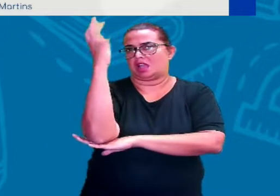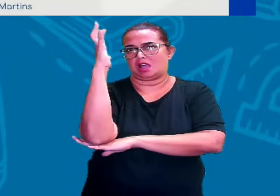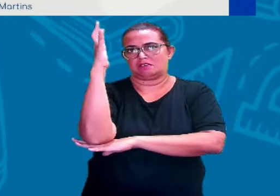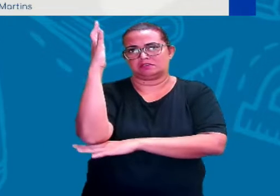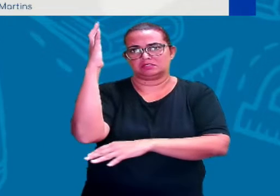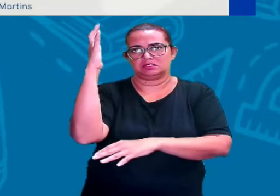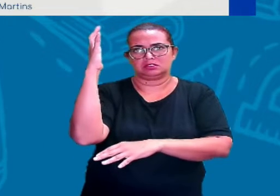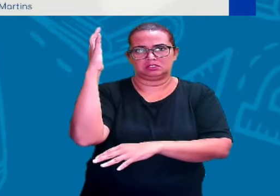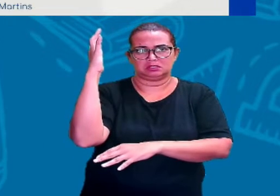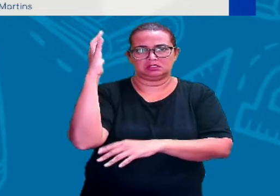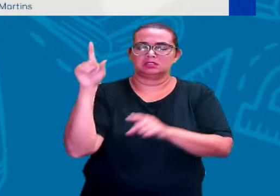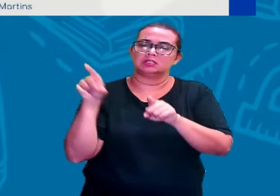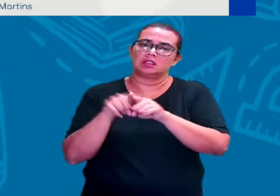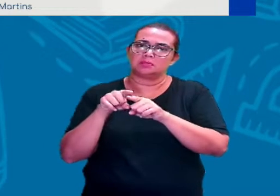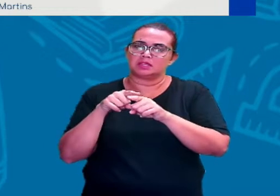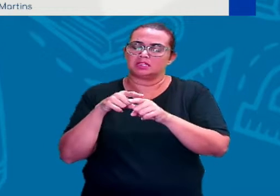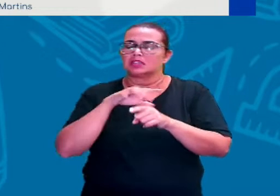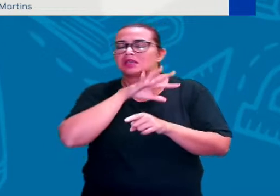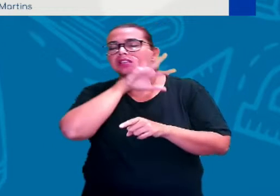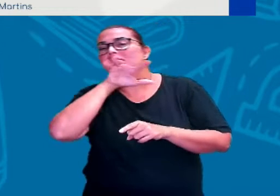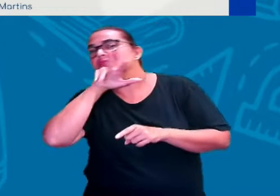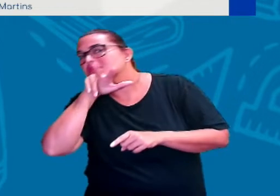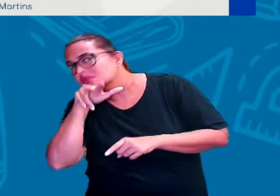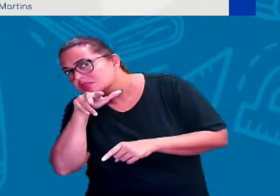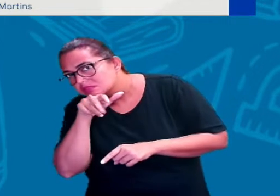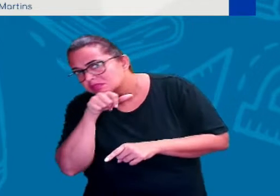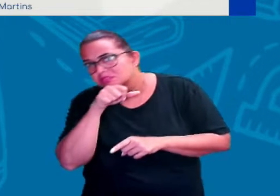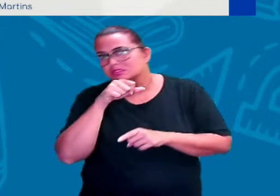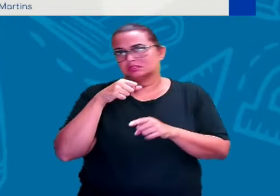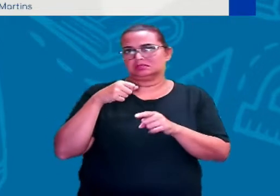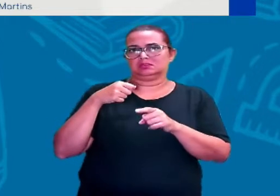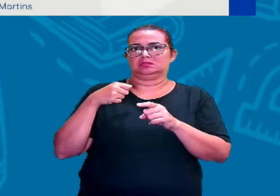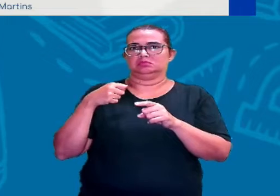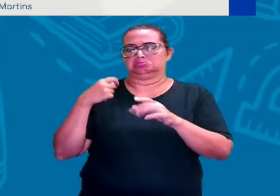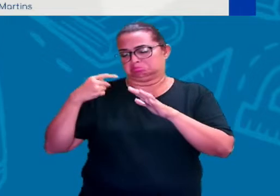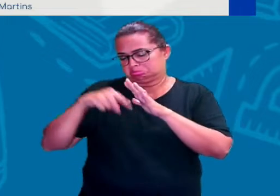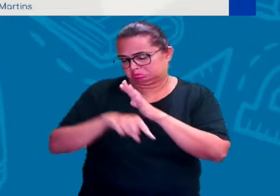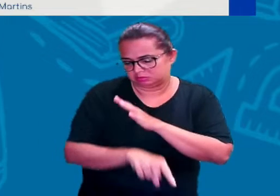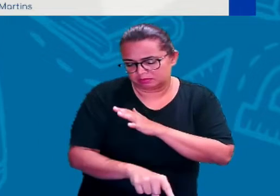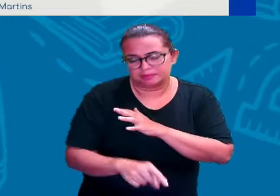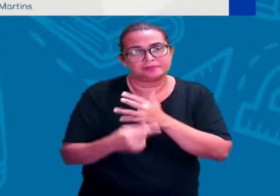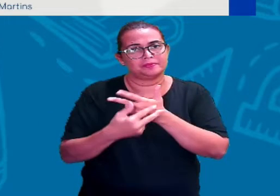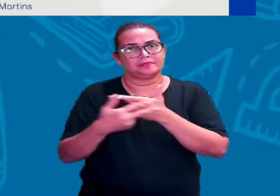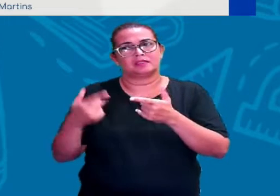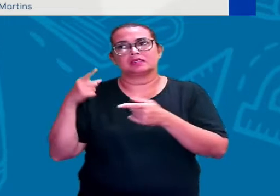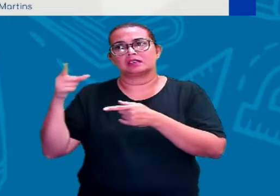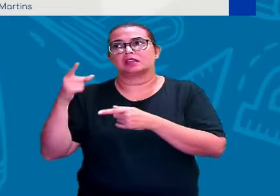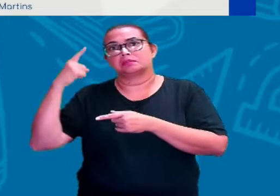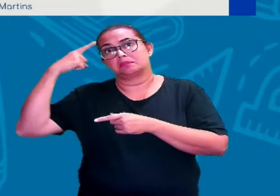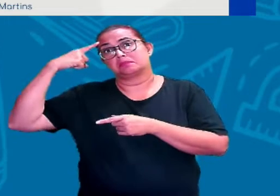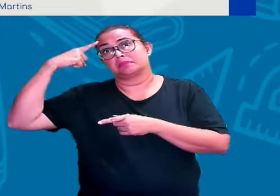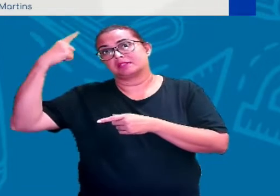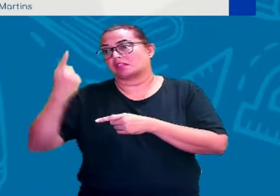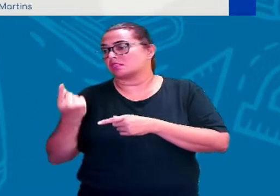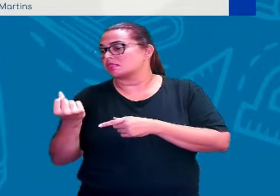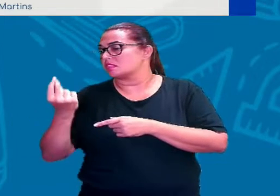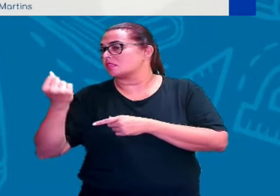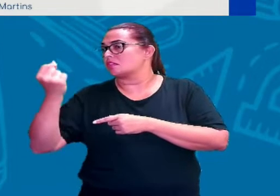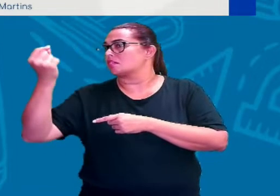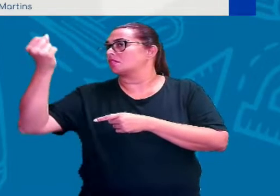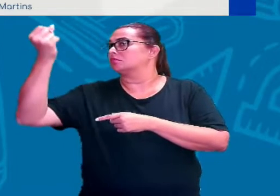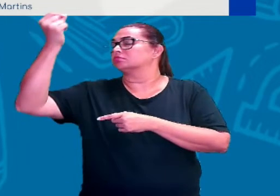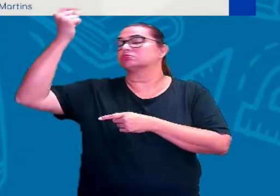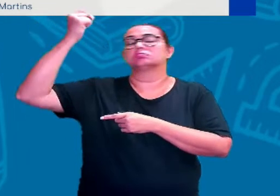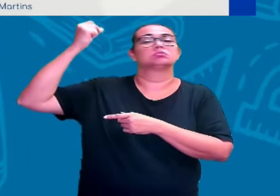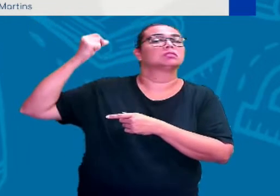empresas de agropecuária, querem explorar apenas em prol do negócio, do lucro, e aí quer exterminar,